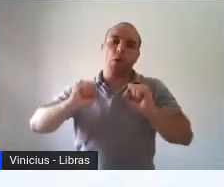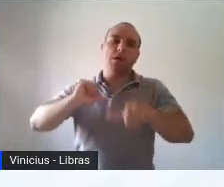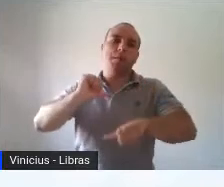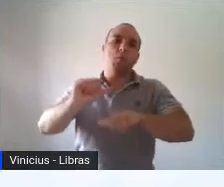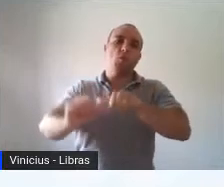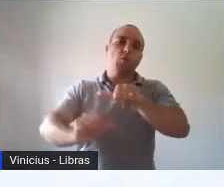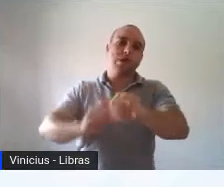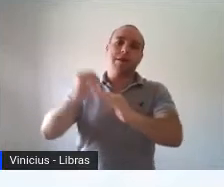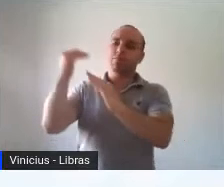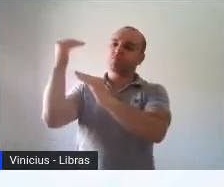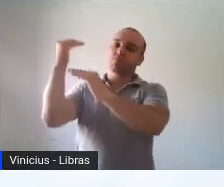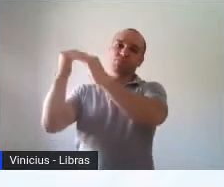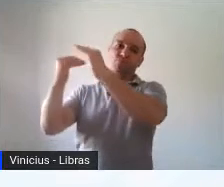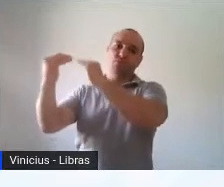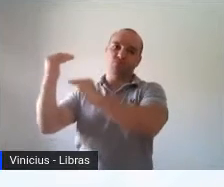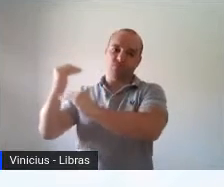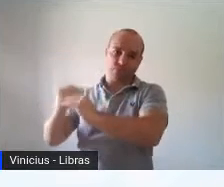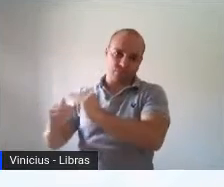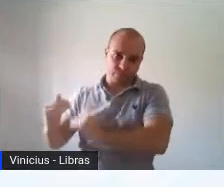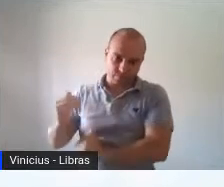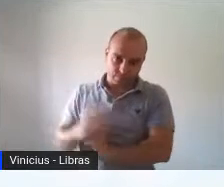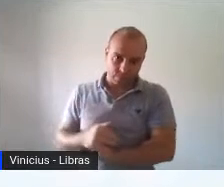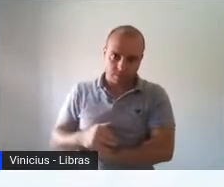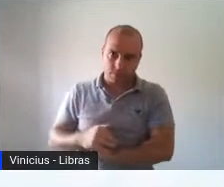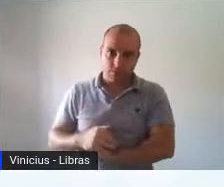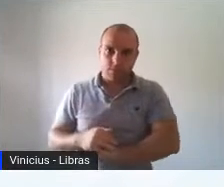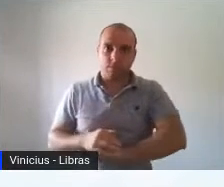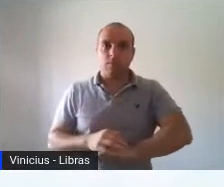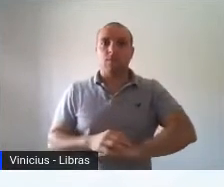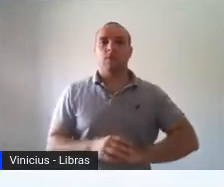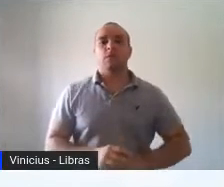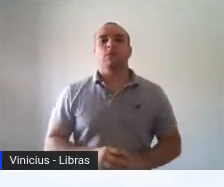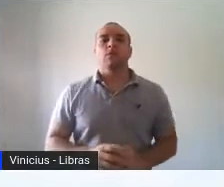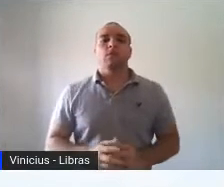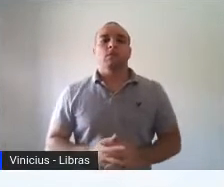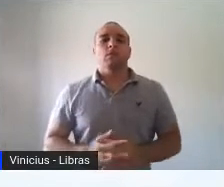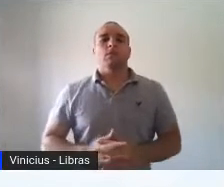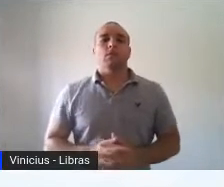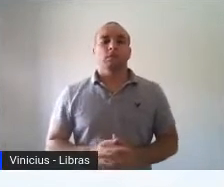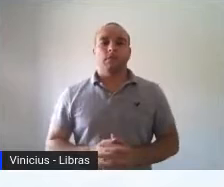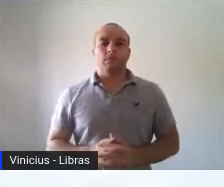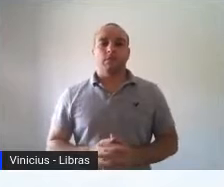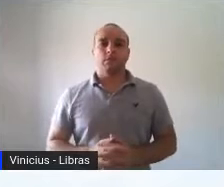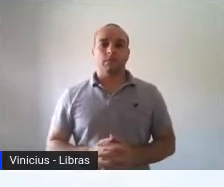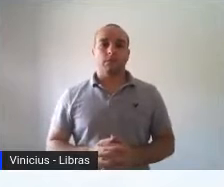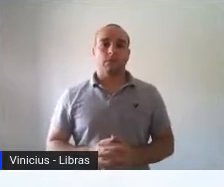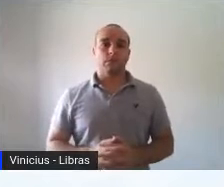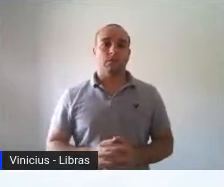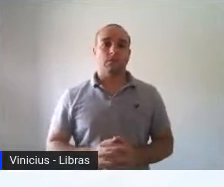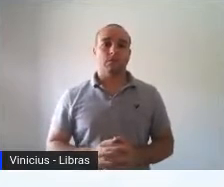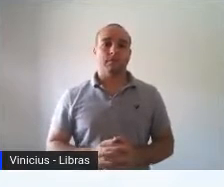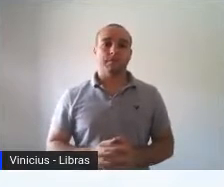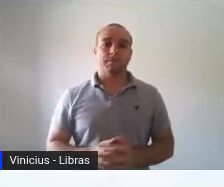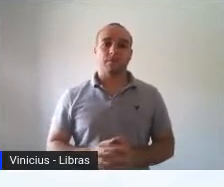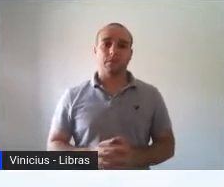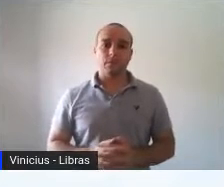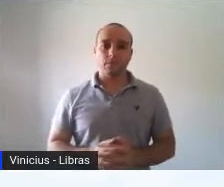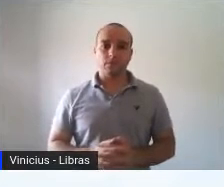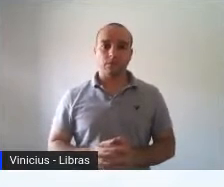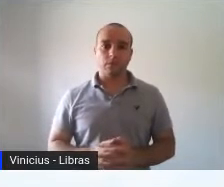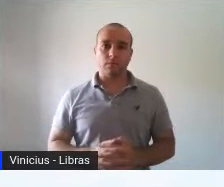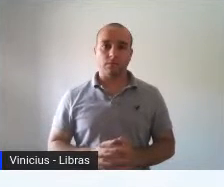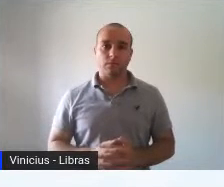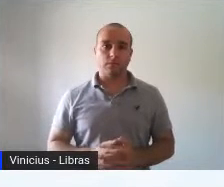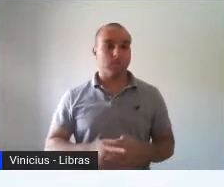vários problemas aí com relação à política, principalmente do governo federal, a ausência de política ou algumas ações, né? Na